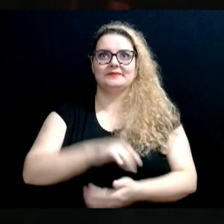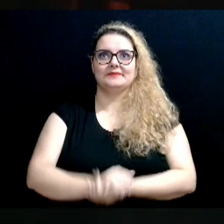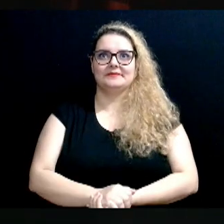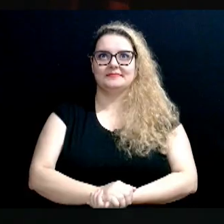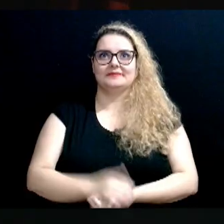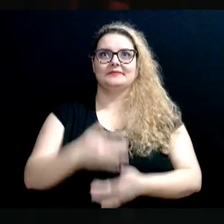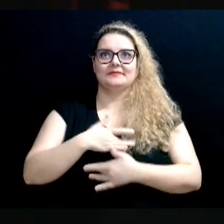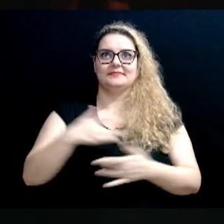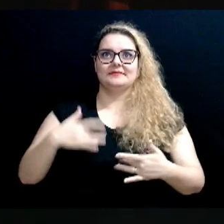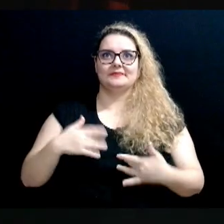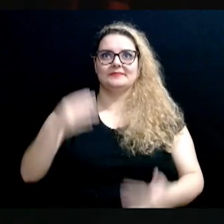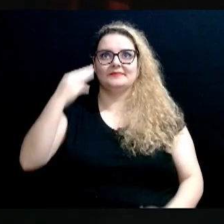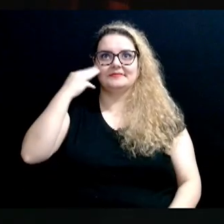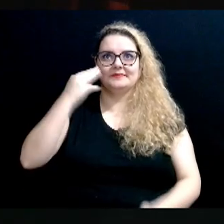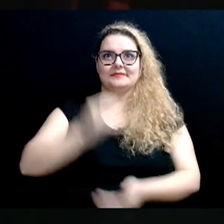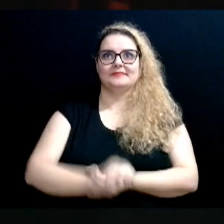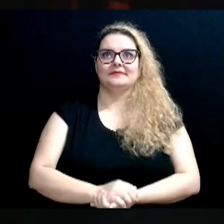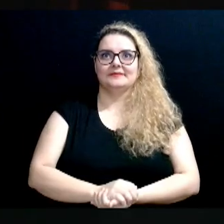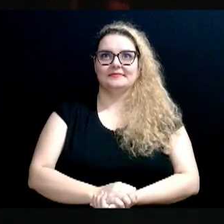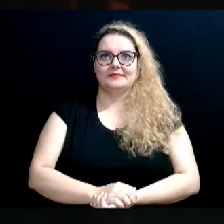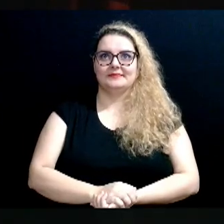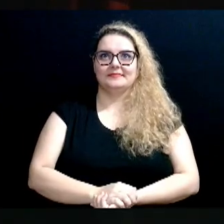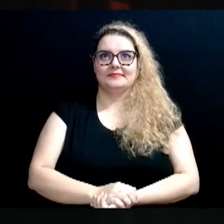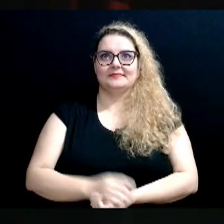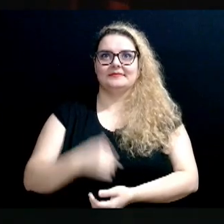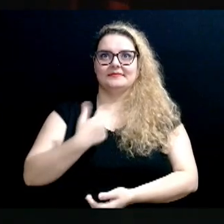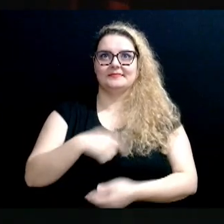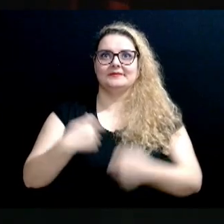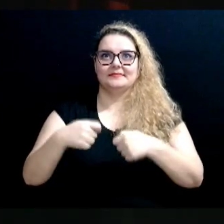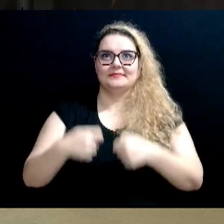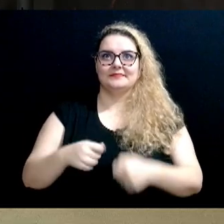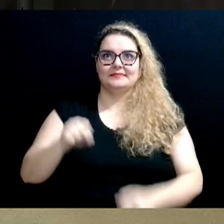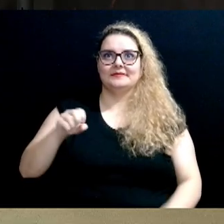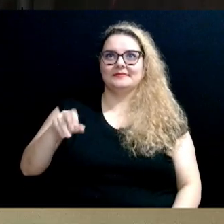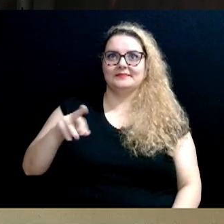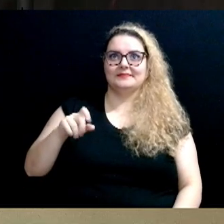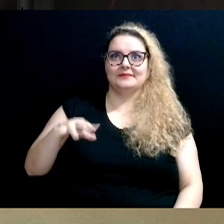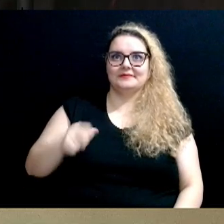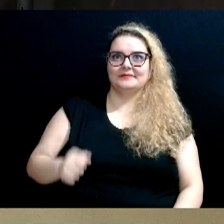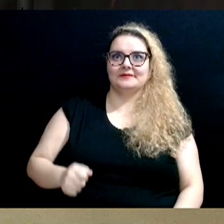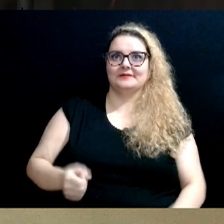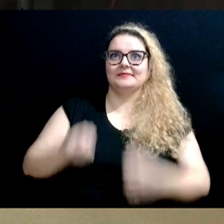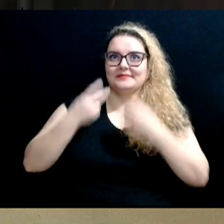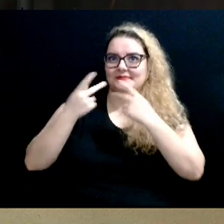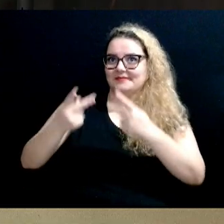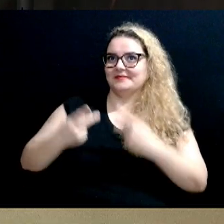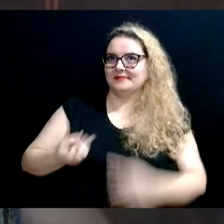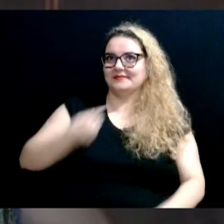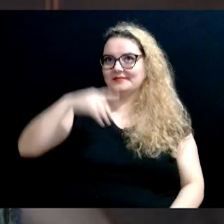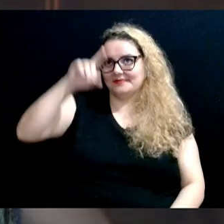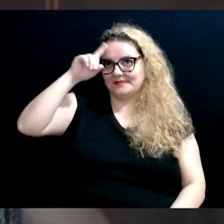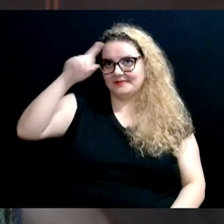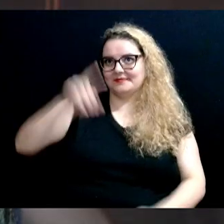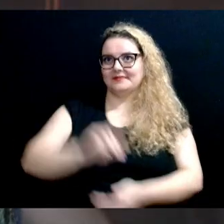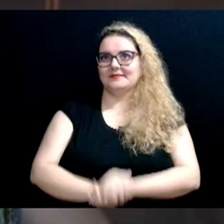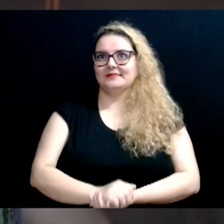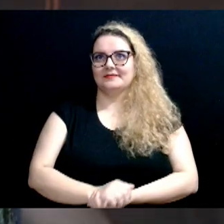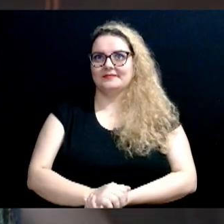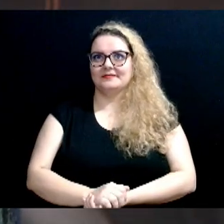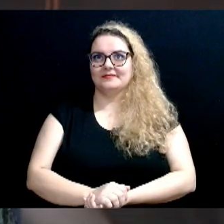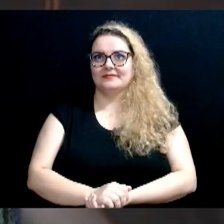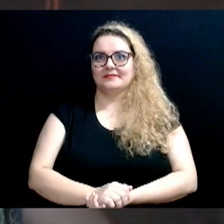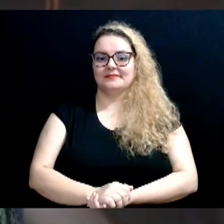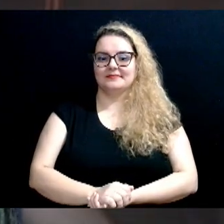tanta informação que a gente precisa da Soraya Pena. Seja muito bem-vinda, Soraya. Obrigada, bom dia. Rúbia. Obrigada ao pessoal